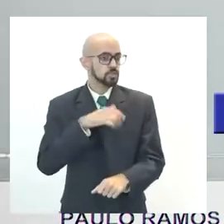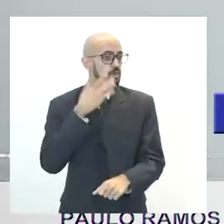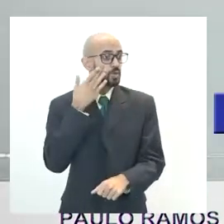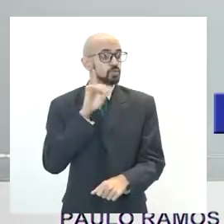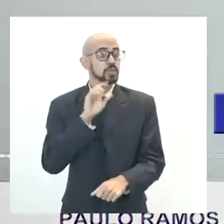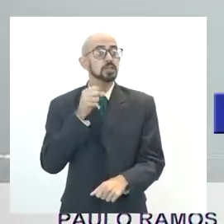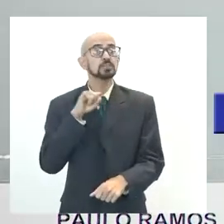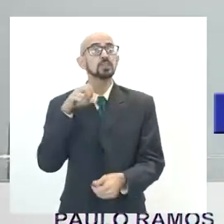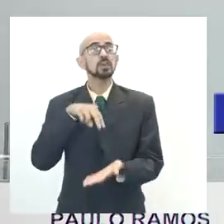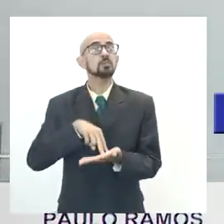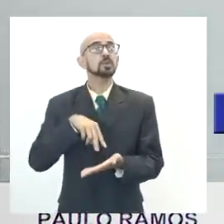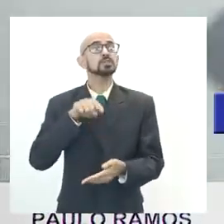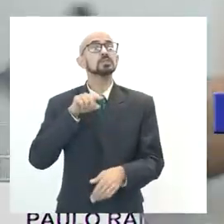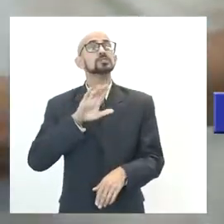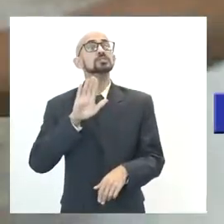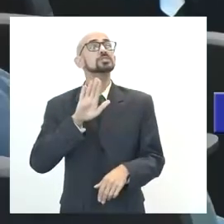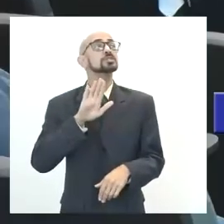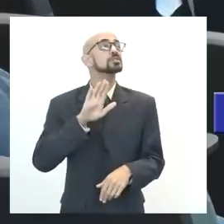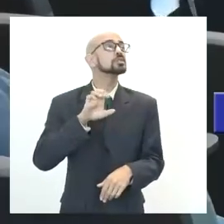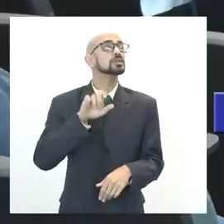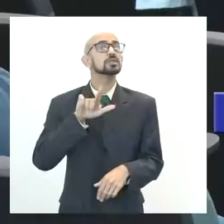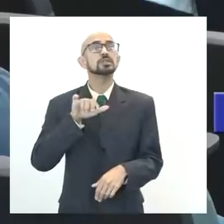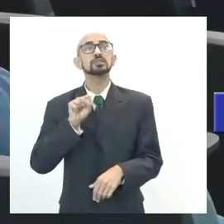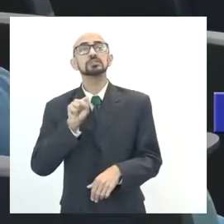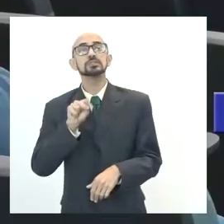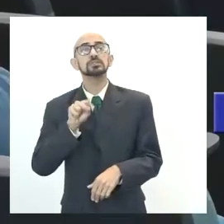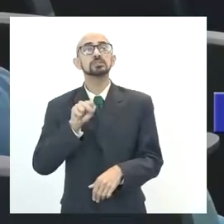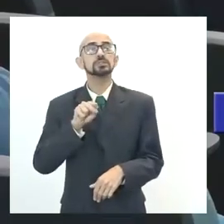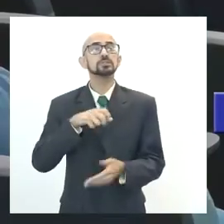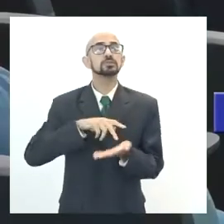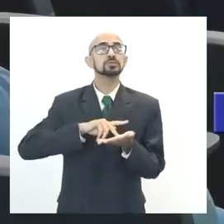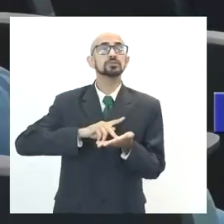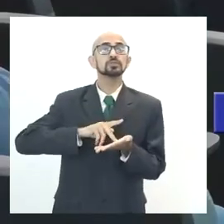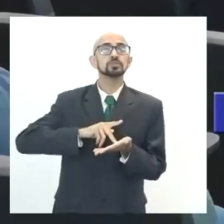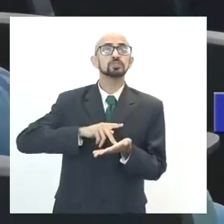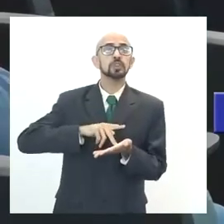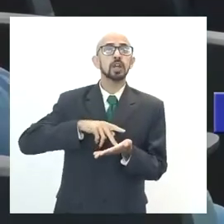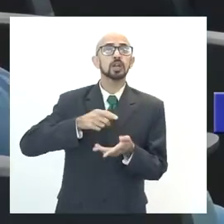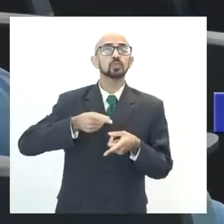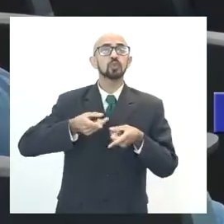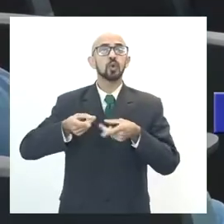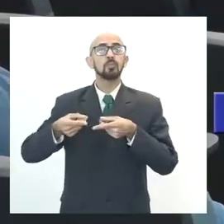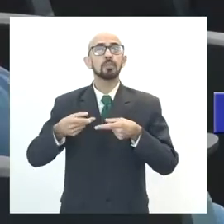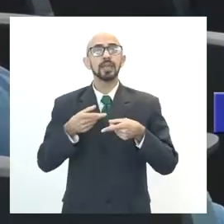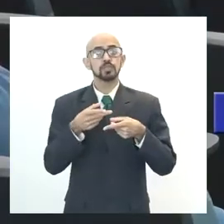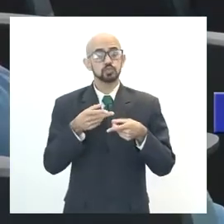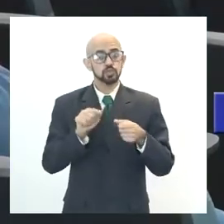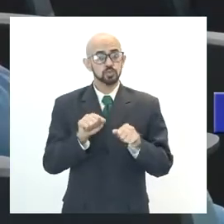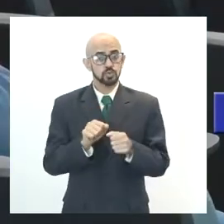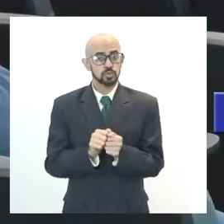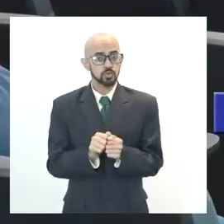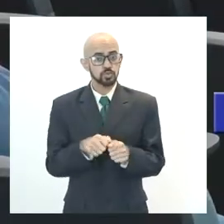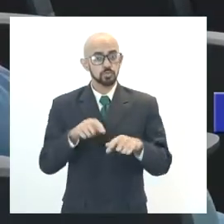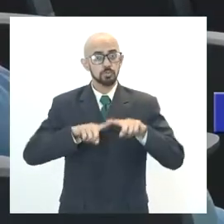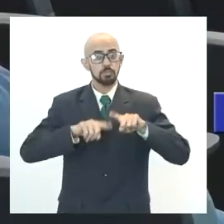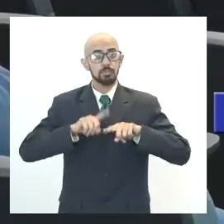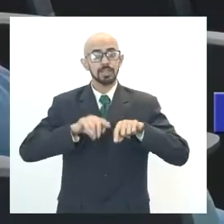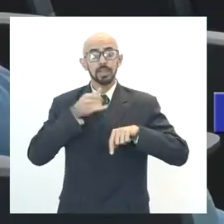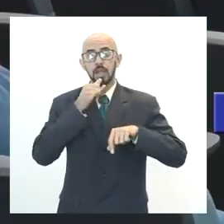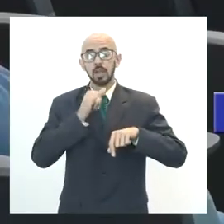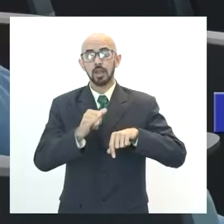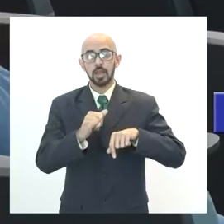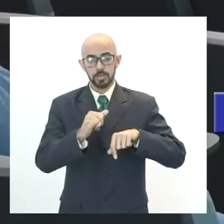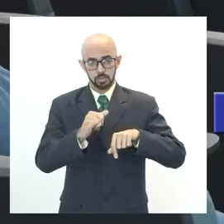presente Elias por favor sindicato do comércio varejista de material Eletrico e